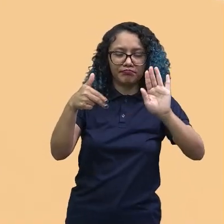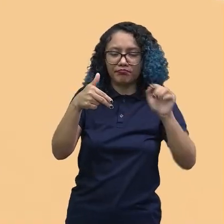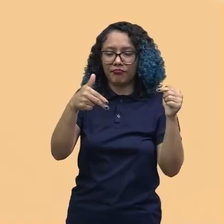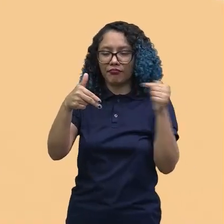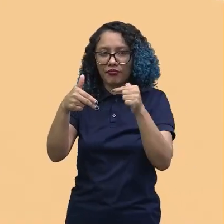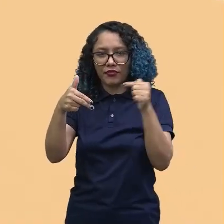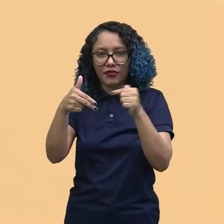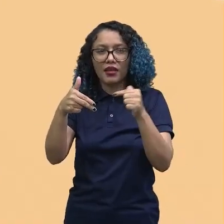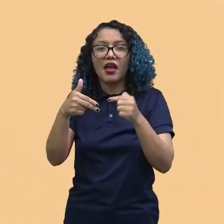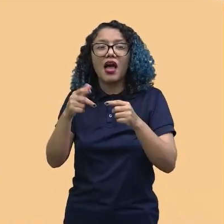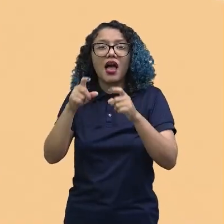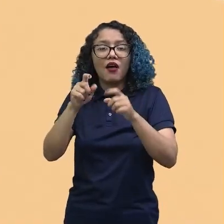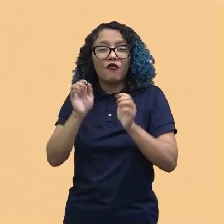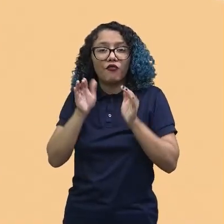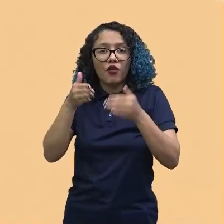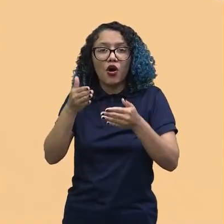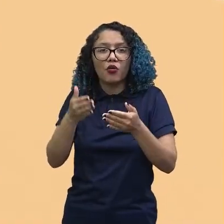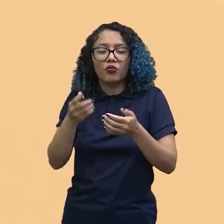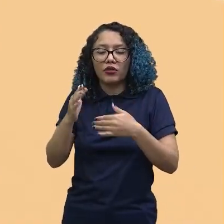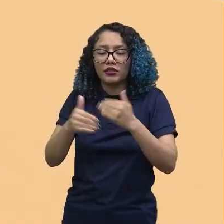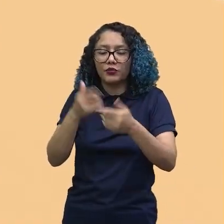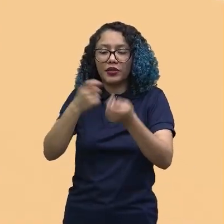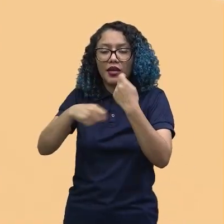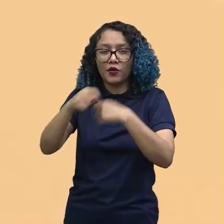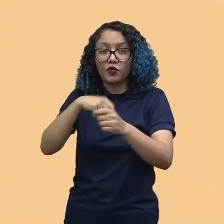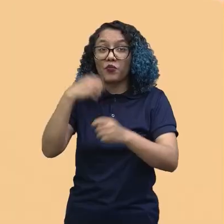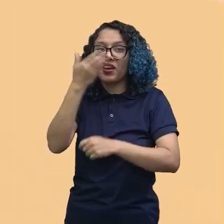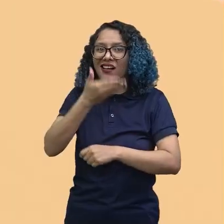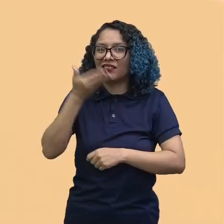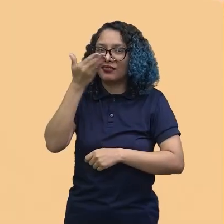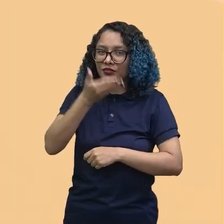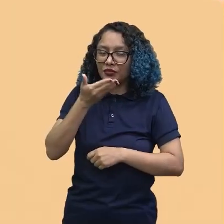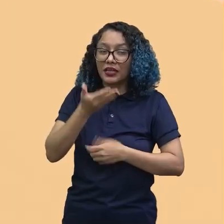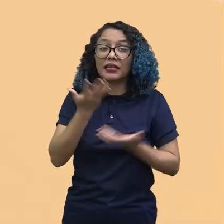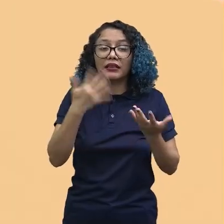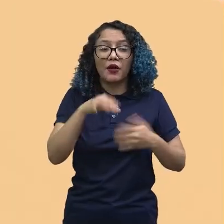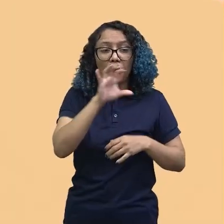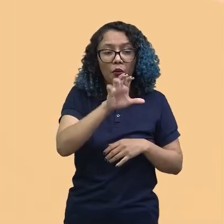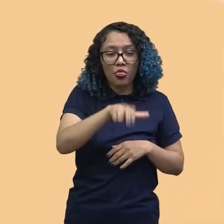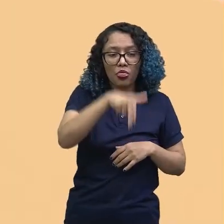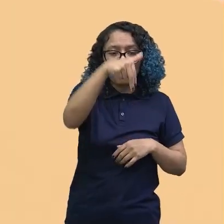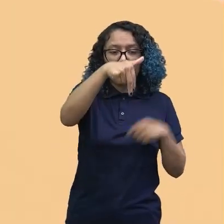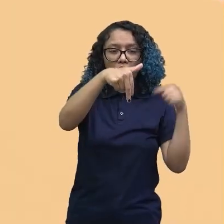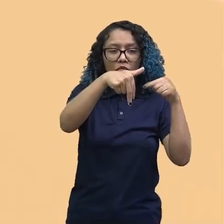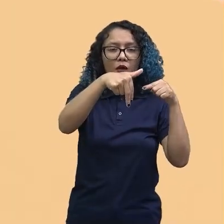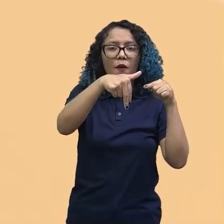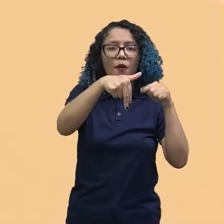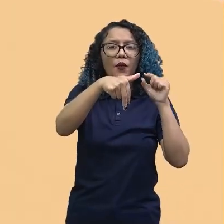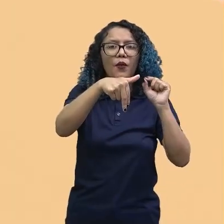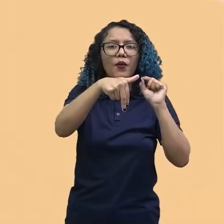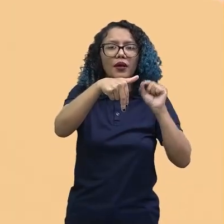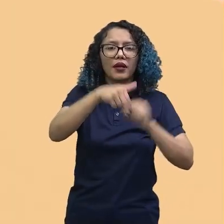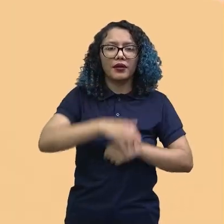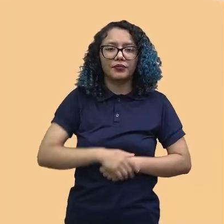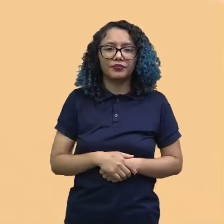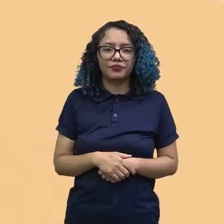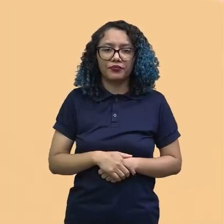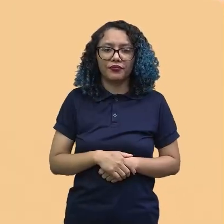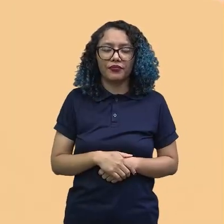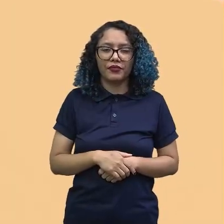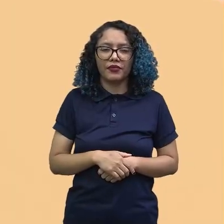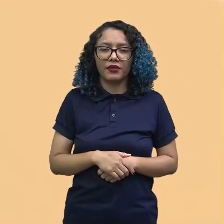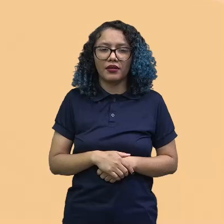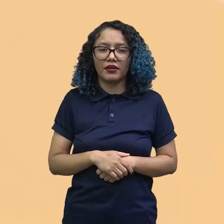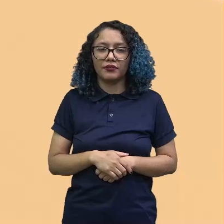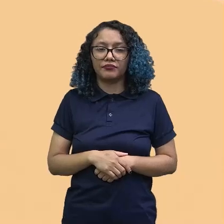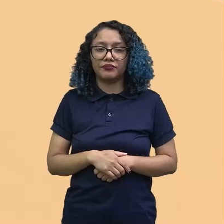economia açucareira. E a região Norte, naquele período, ela ocupava uma posição secundária,